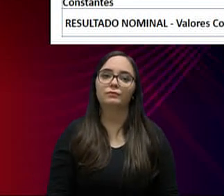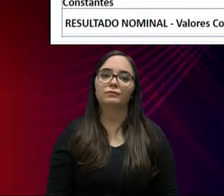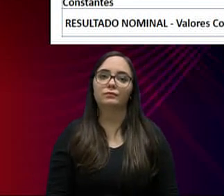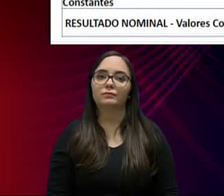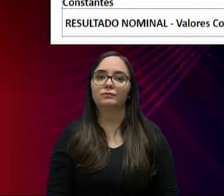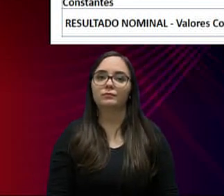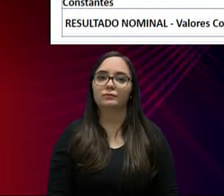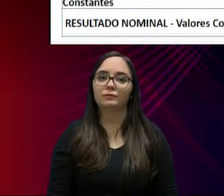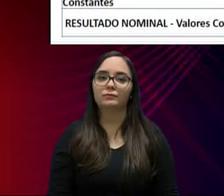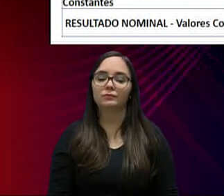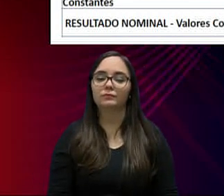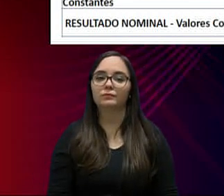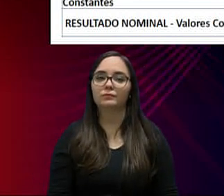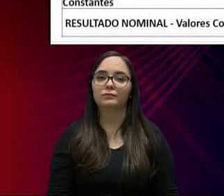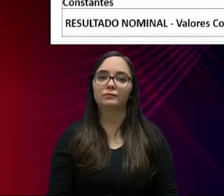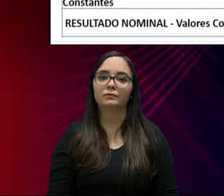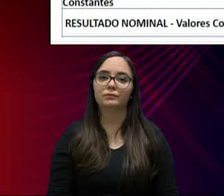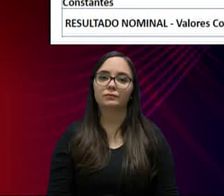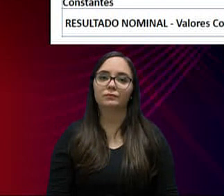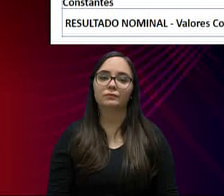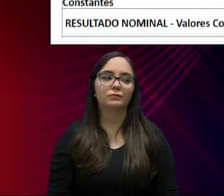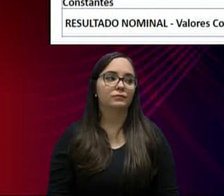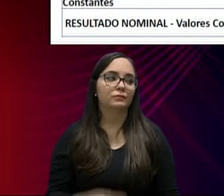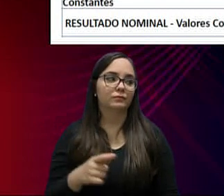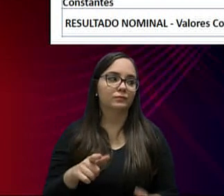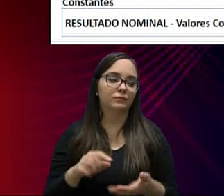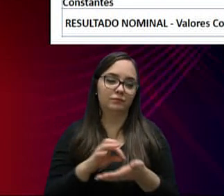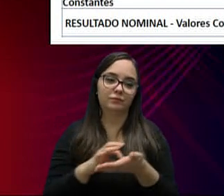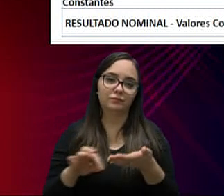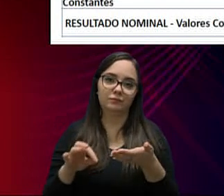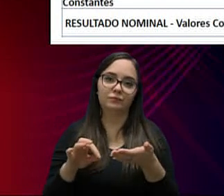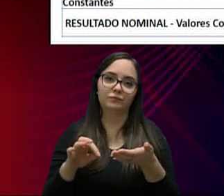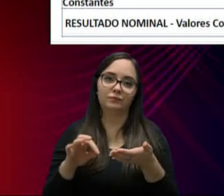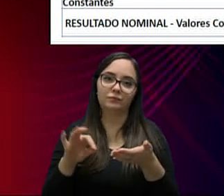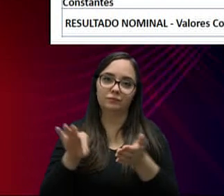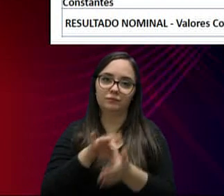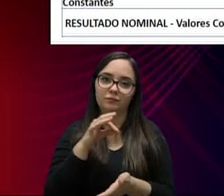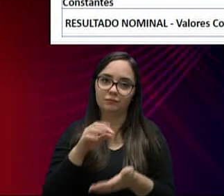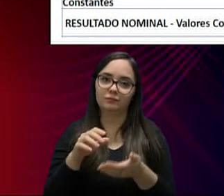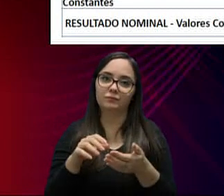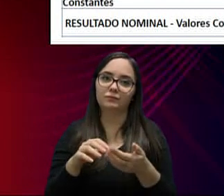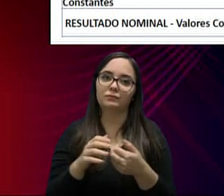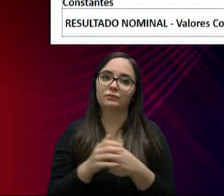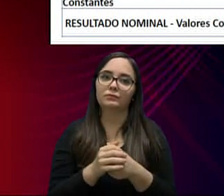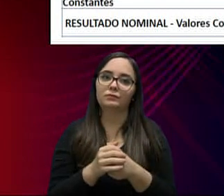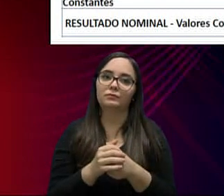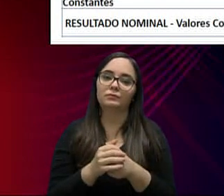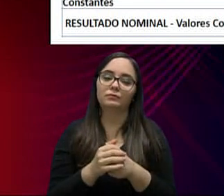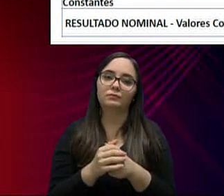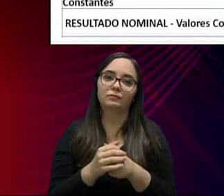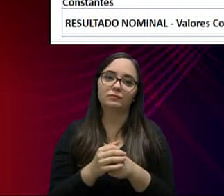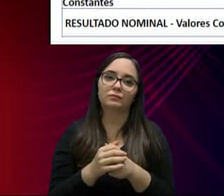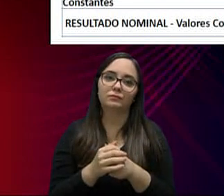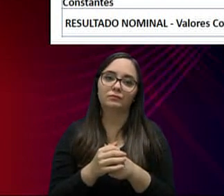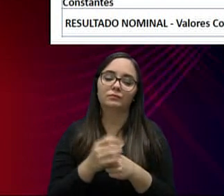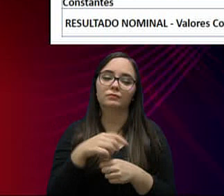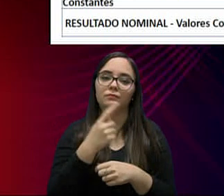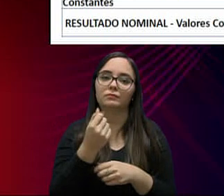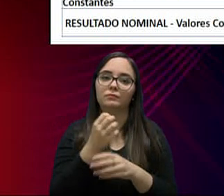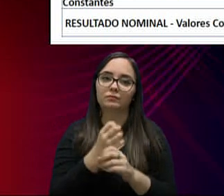né que é acima da linha abaixo da linha acima da linha são os resultados aí